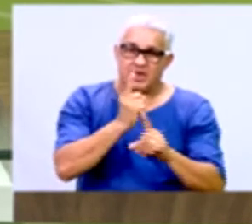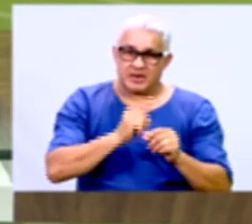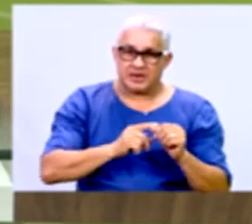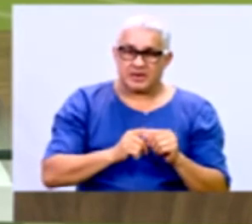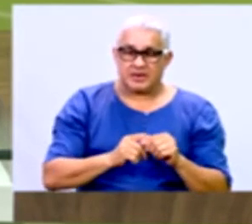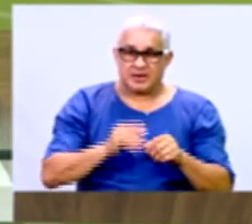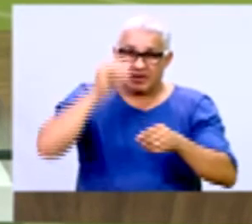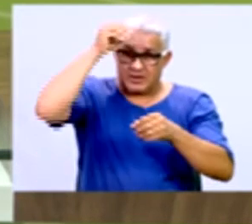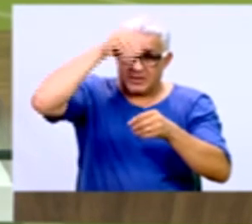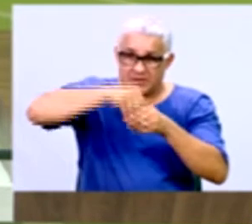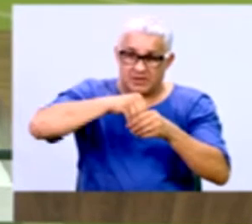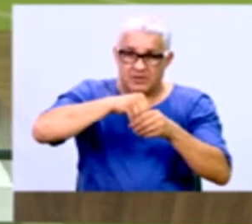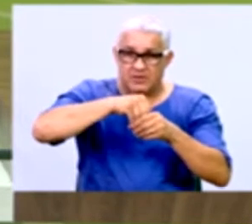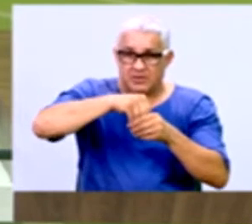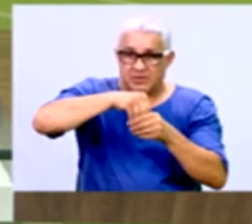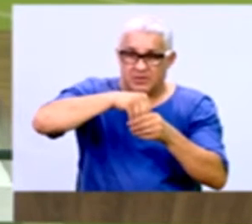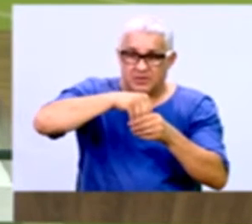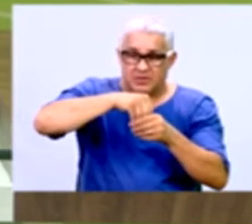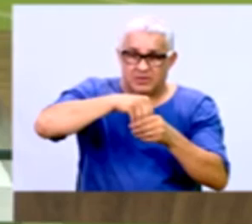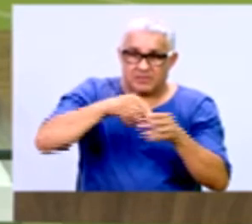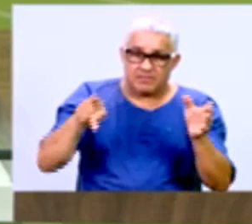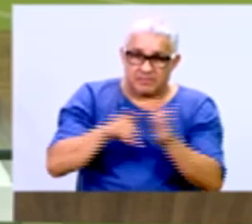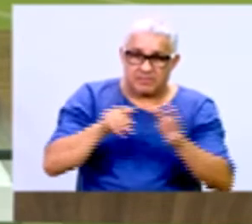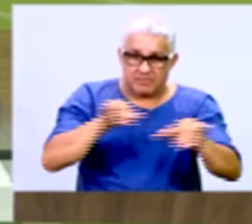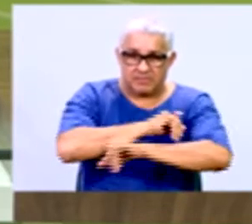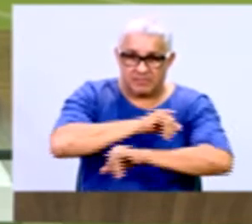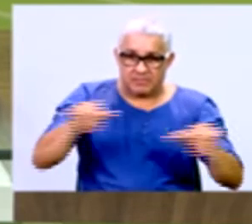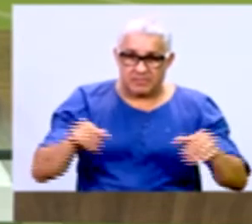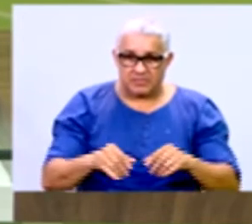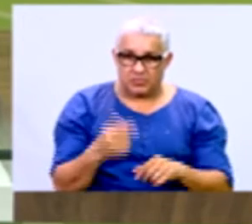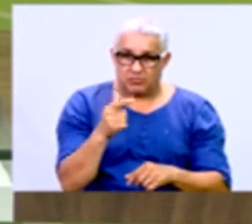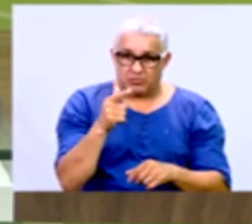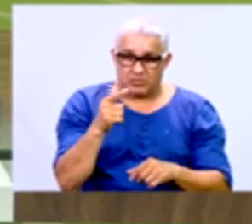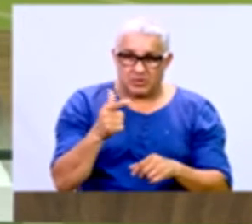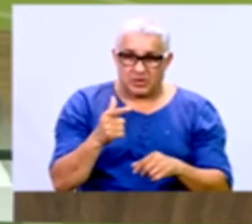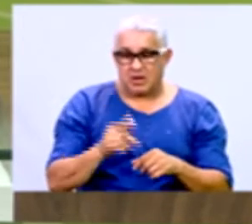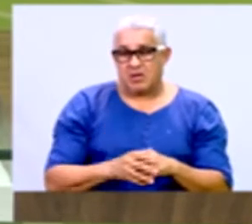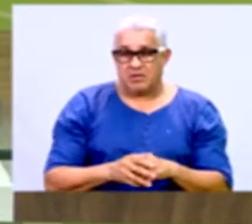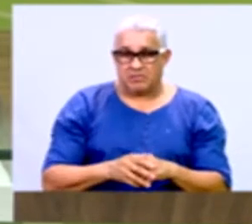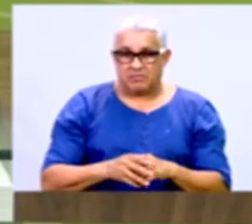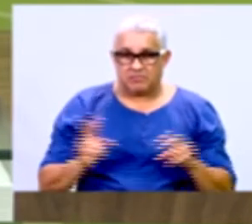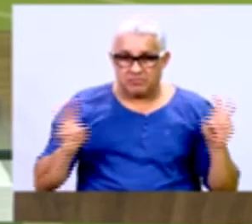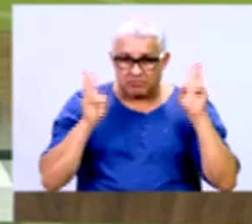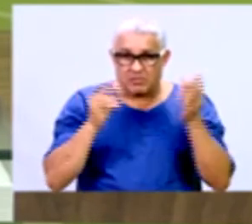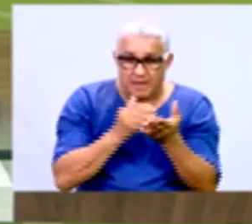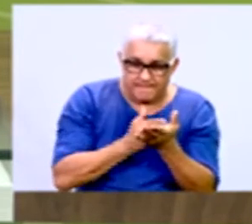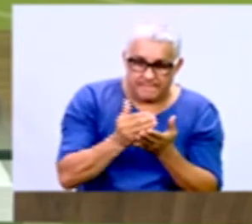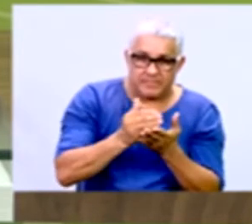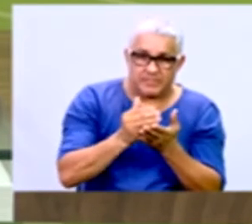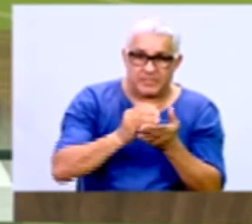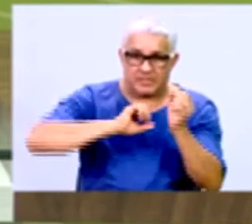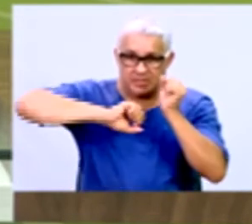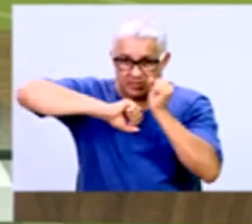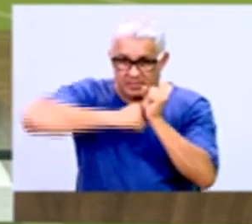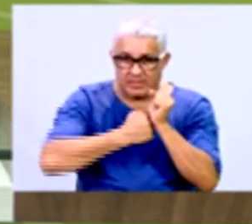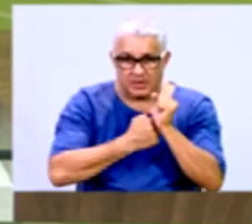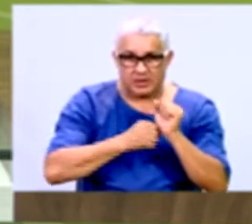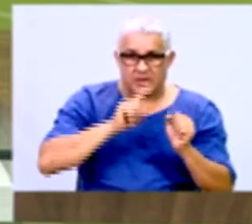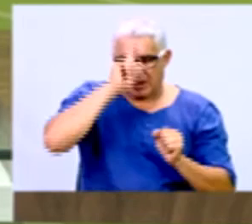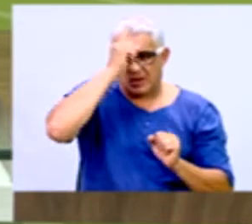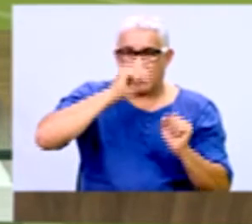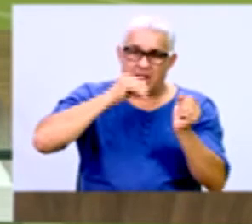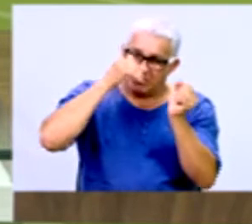do conteúdo dessa informação sem ter o valor inicial da criptografia. A ideia para questões de